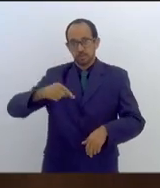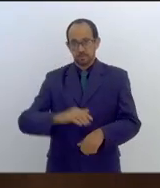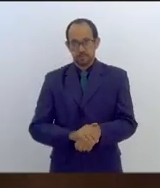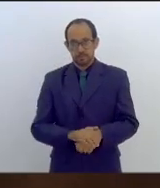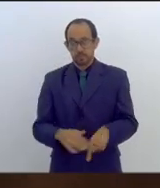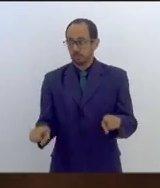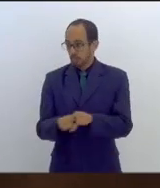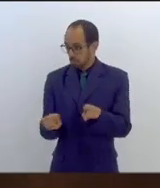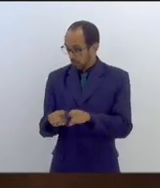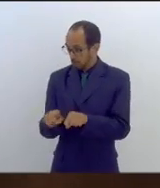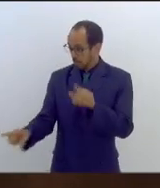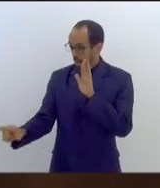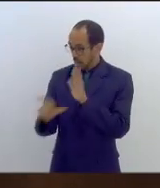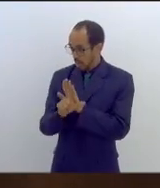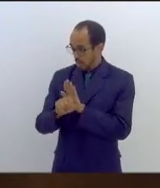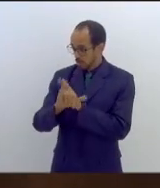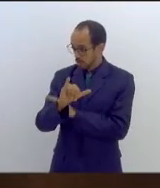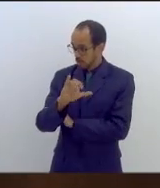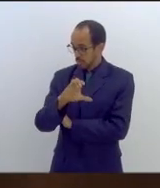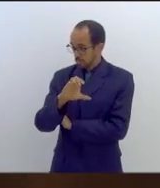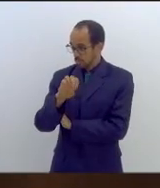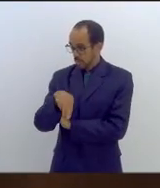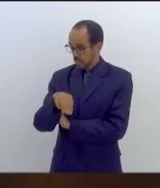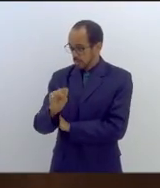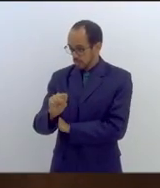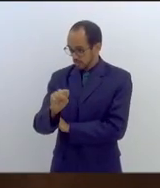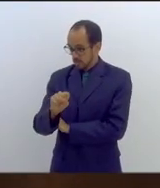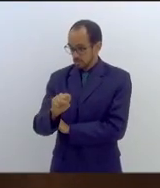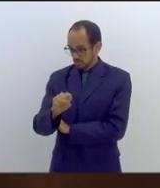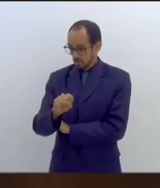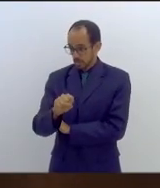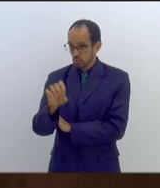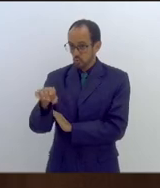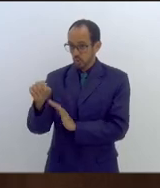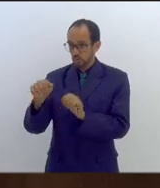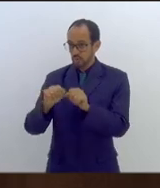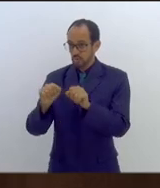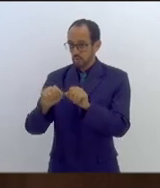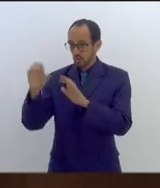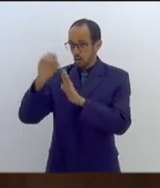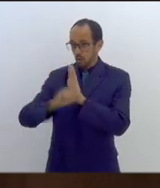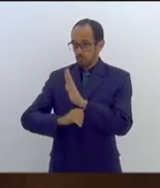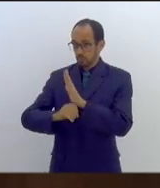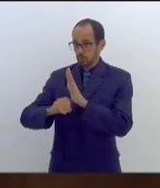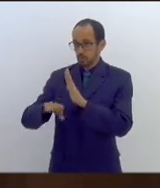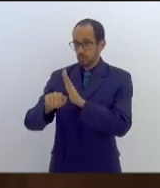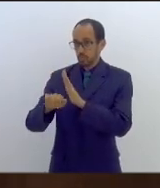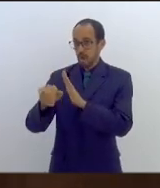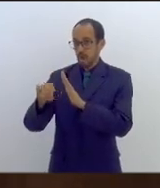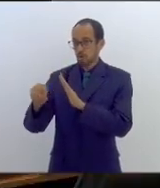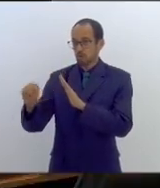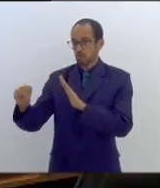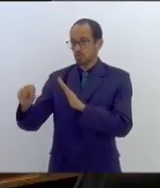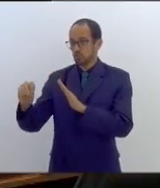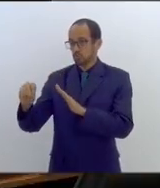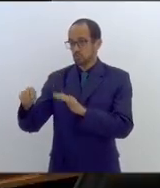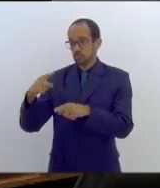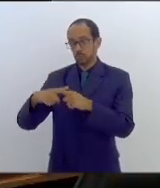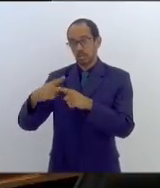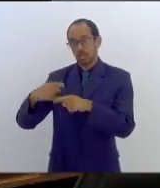né? É só o senhor fazer o ofício para o Barroso. Porque o senhor esperar o governador, ele não vai se posicionar. Não muda